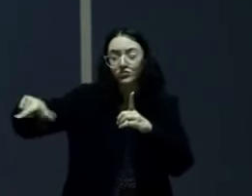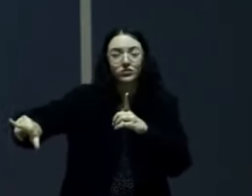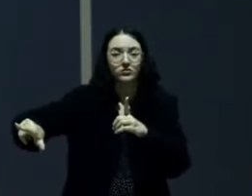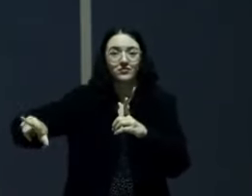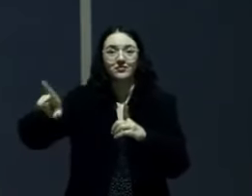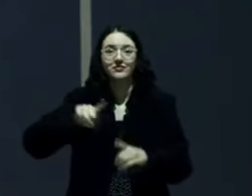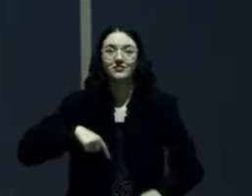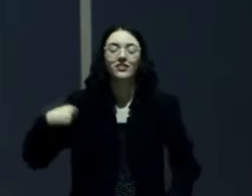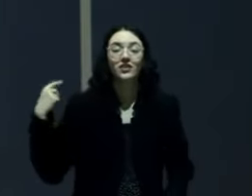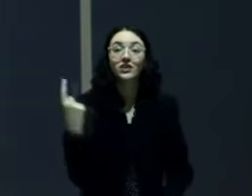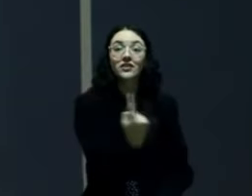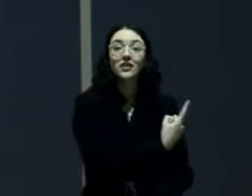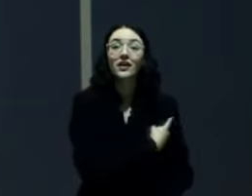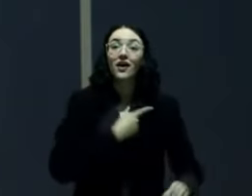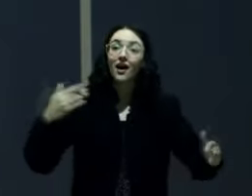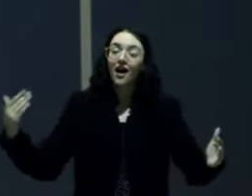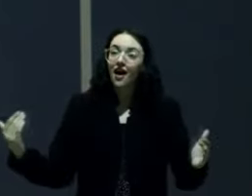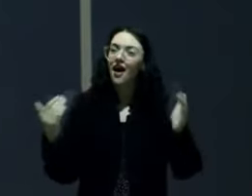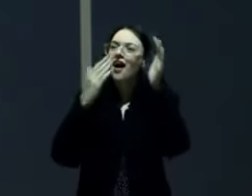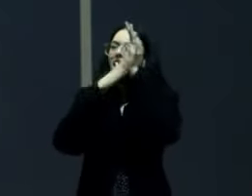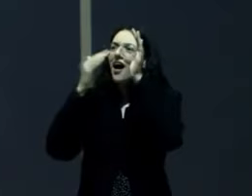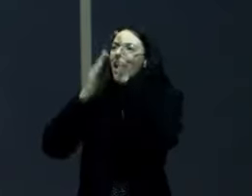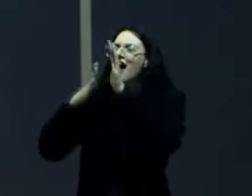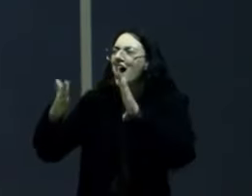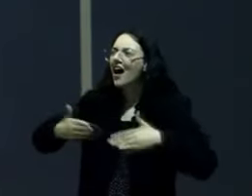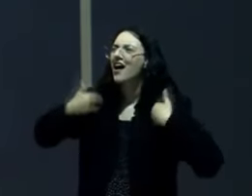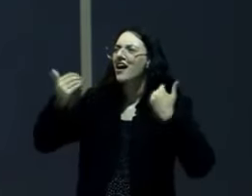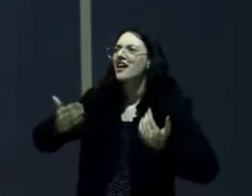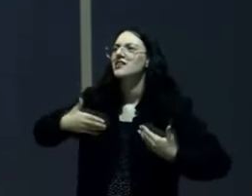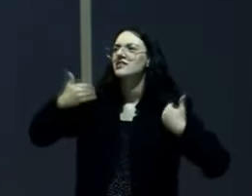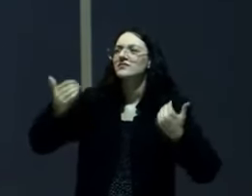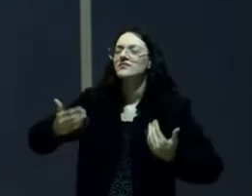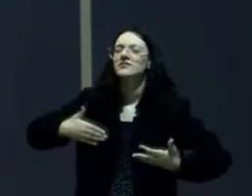a gente tem a alegria de falar em línguas estranhas.